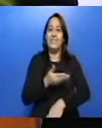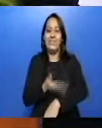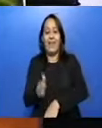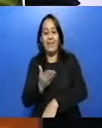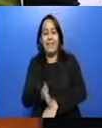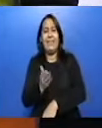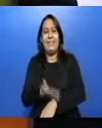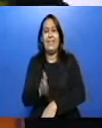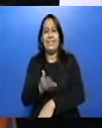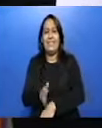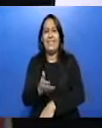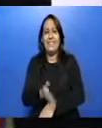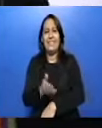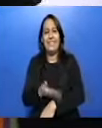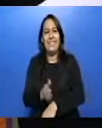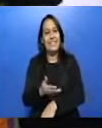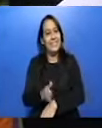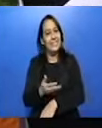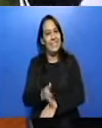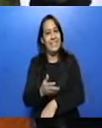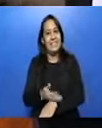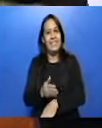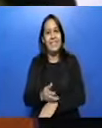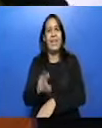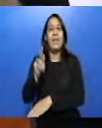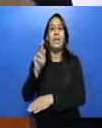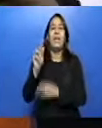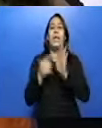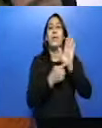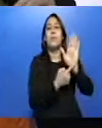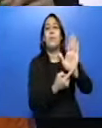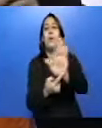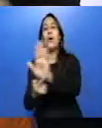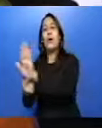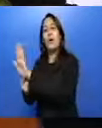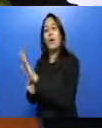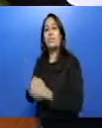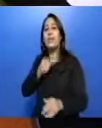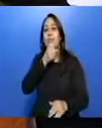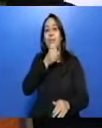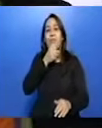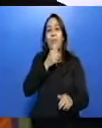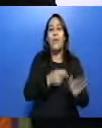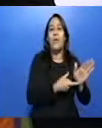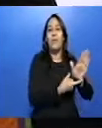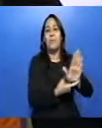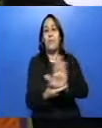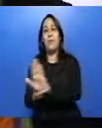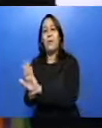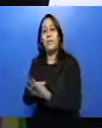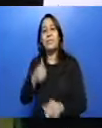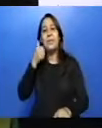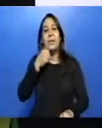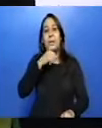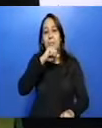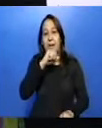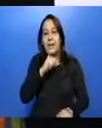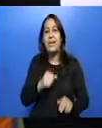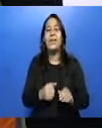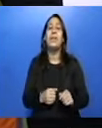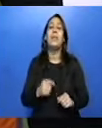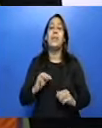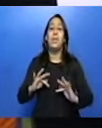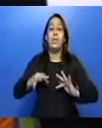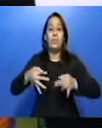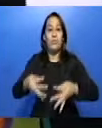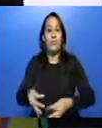vezes, treina pro cachorro, pro papagaio, pro passarinho, em frente do espelho, pra tia, pra avó. Manda um vídeo para o vídeo final ficar